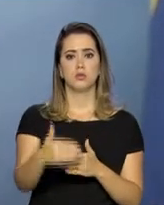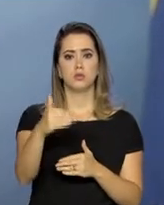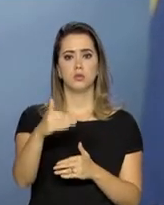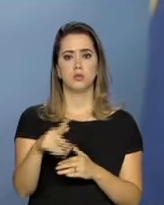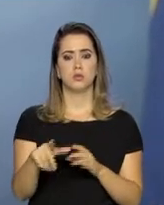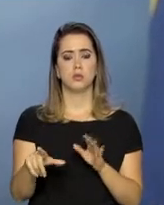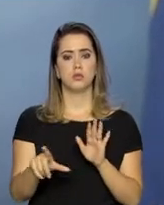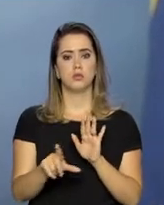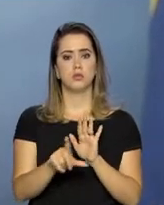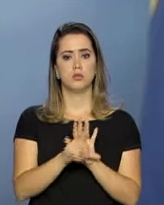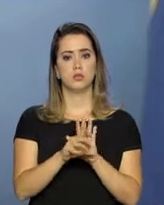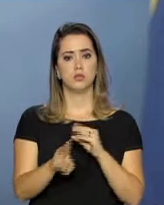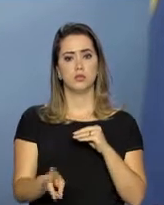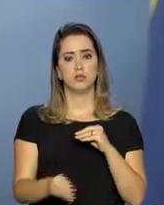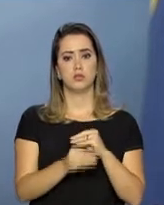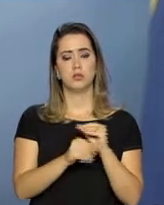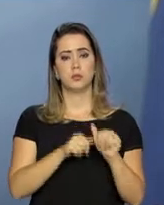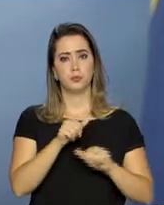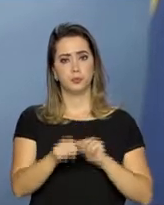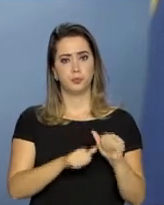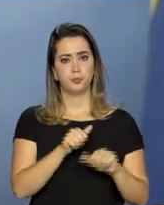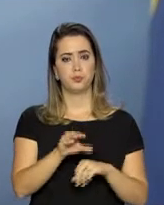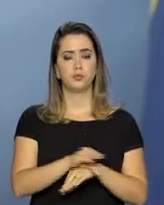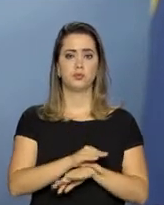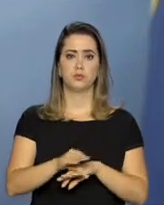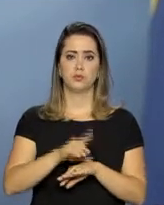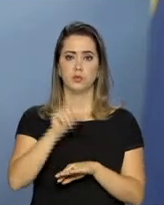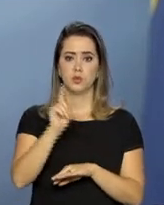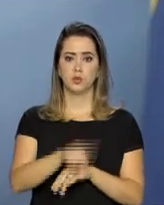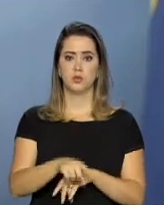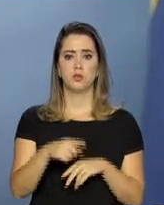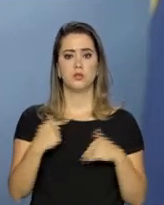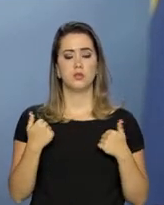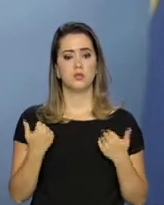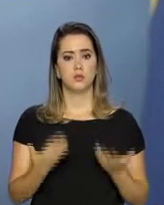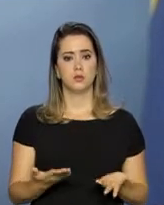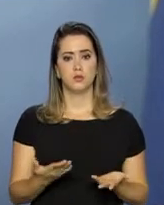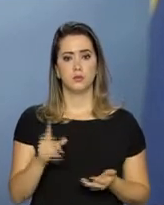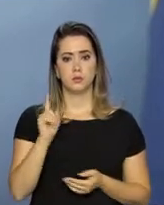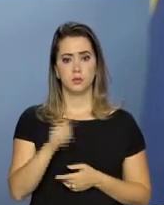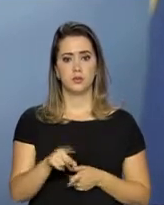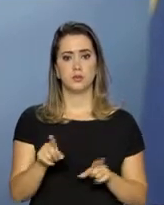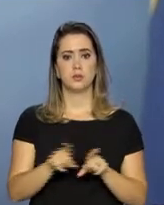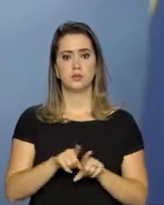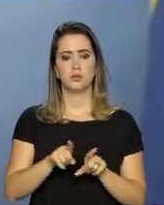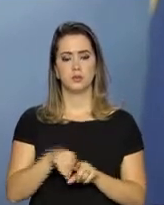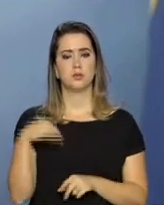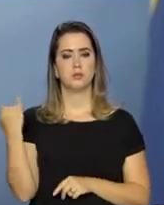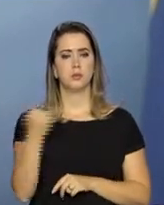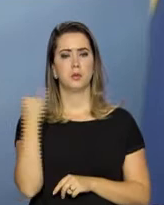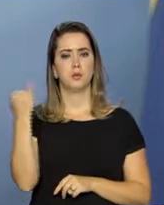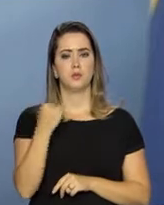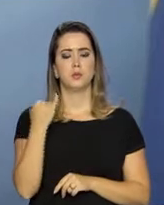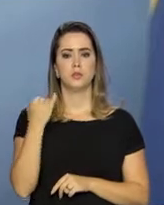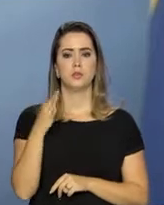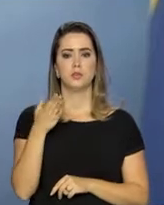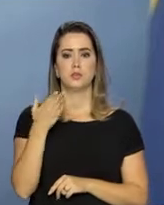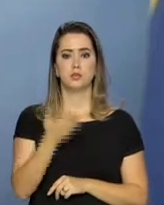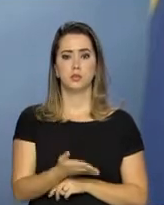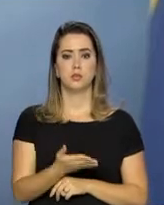a reforma da previdência que é uma medida também extremamente importante